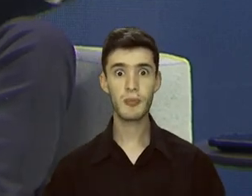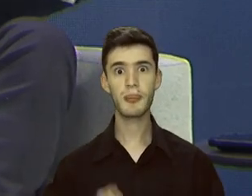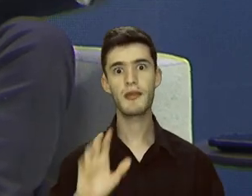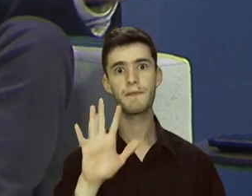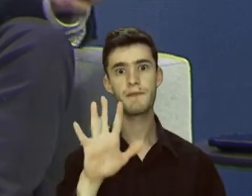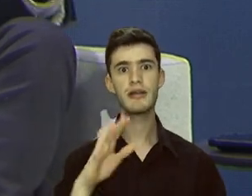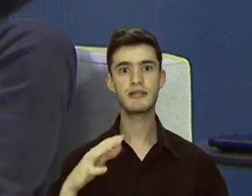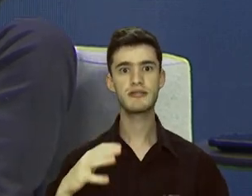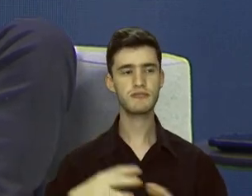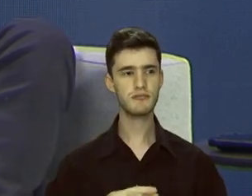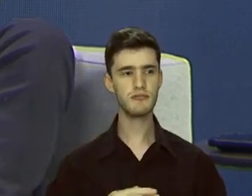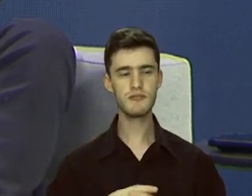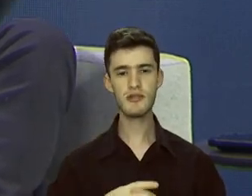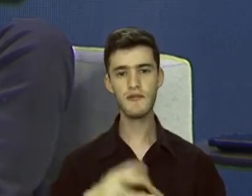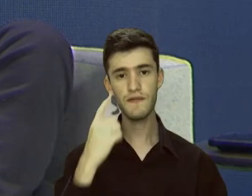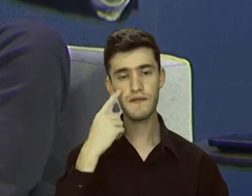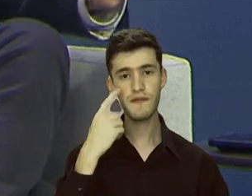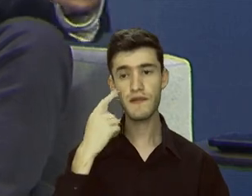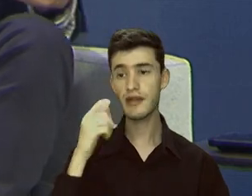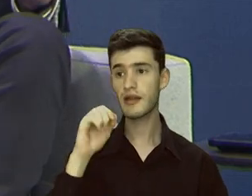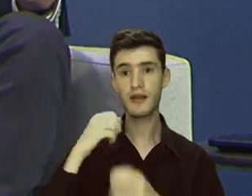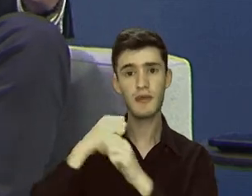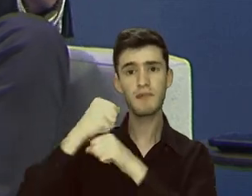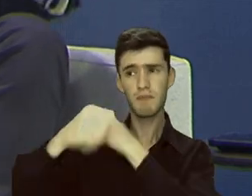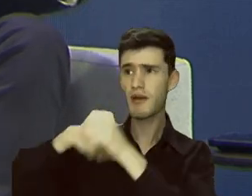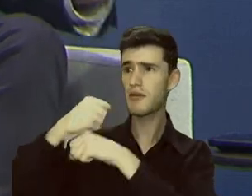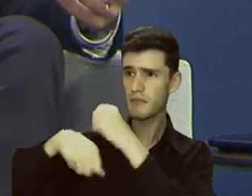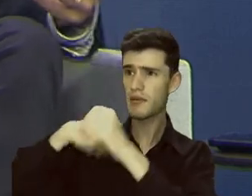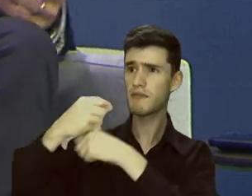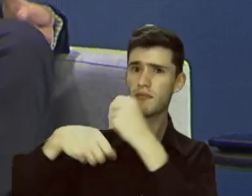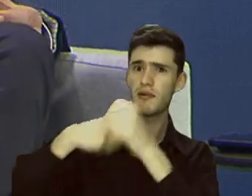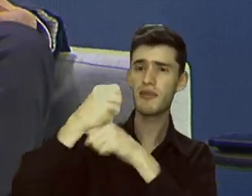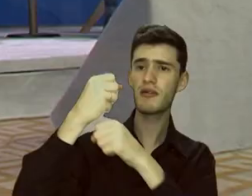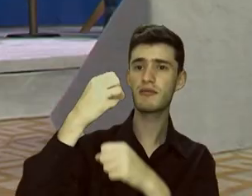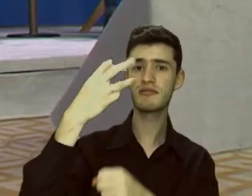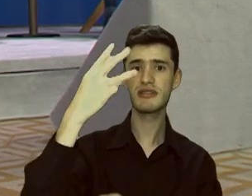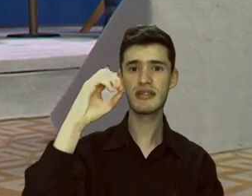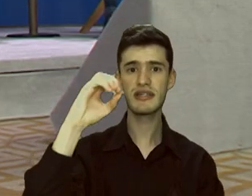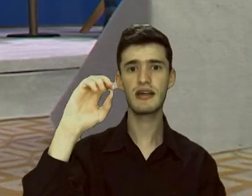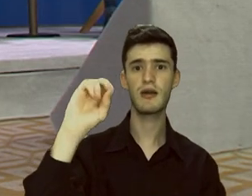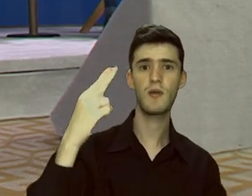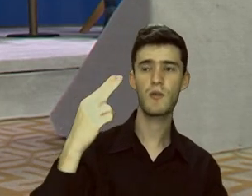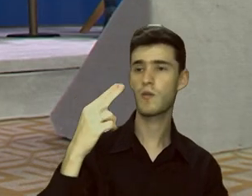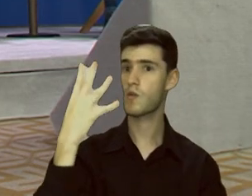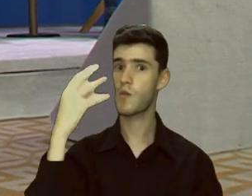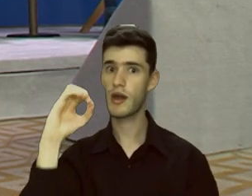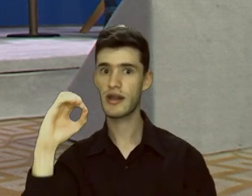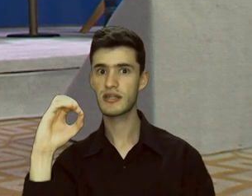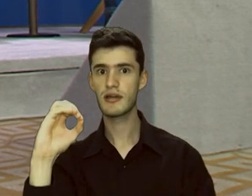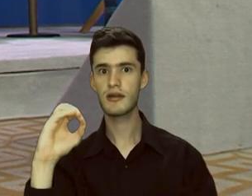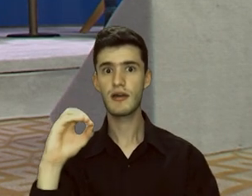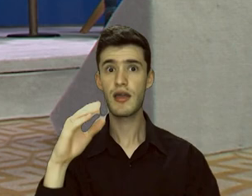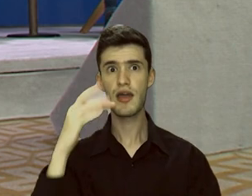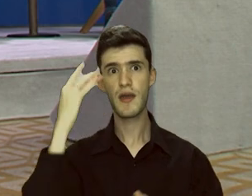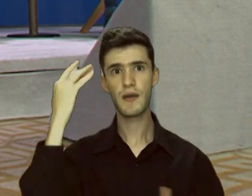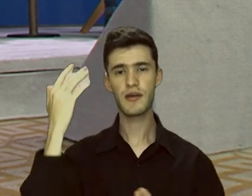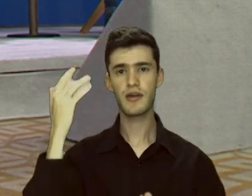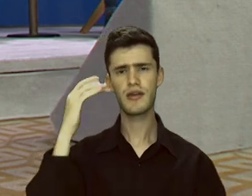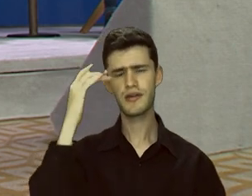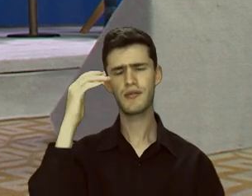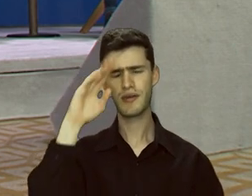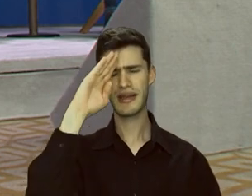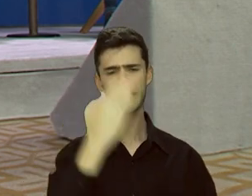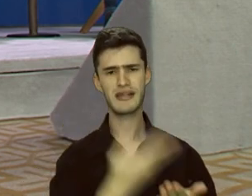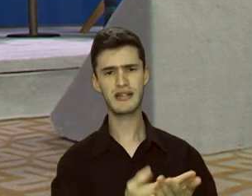daqui 30 40 anos Ele deveria ser quase como imposto né Eu quase como uma tarifa eu consigo acreditar que vai ter empresas de consultoria